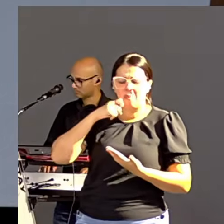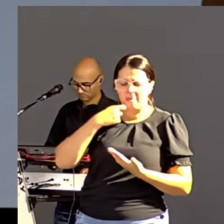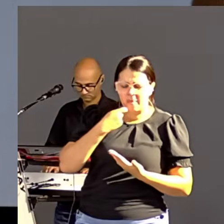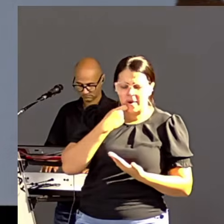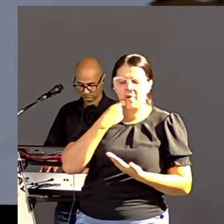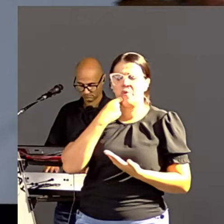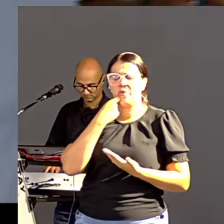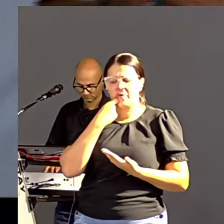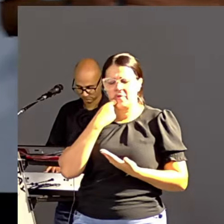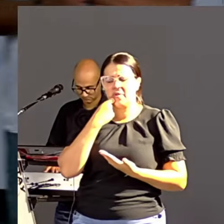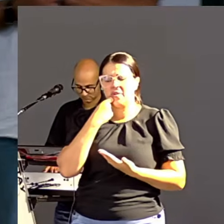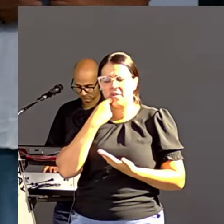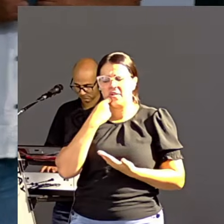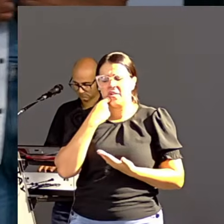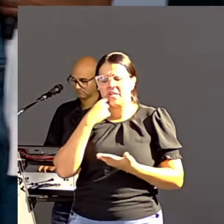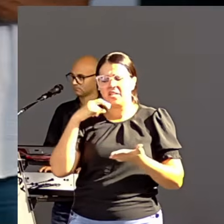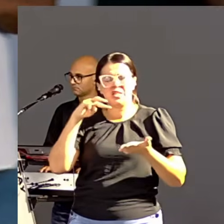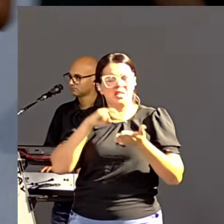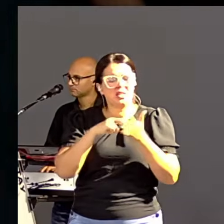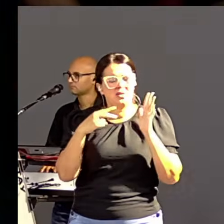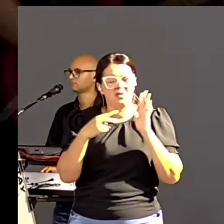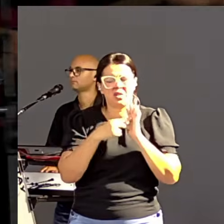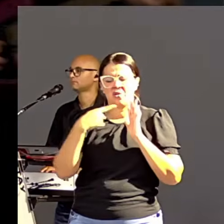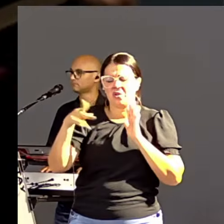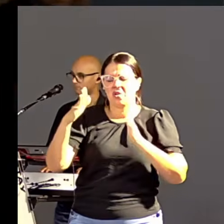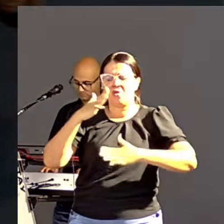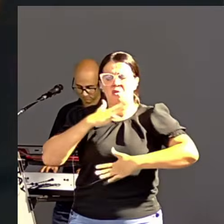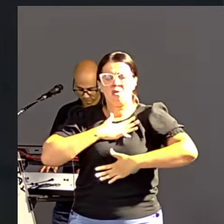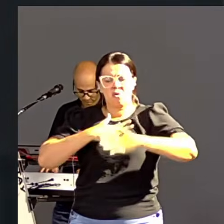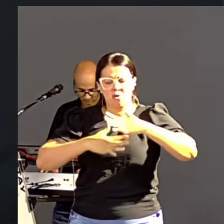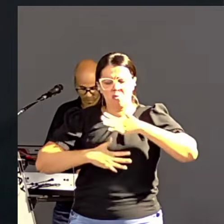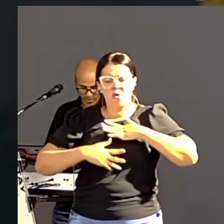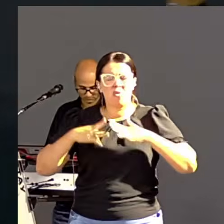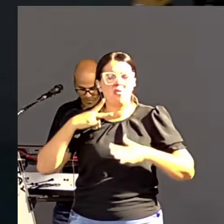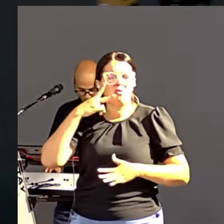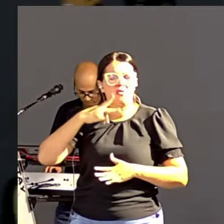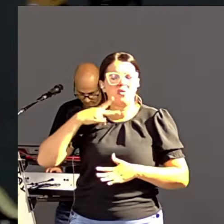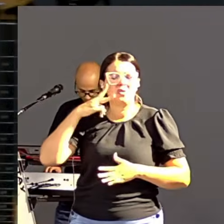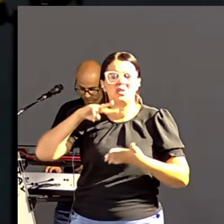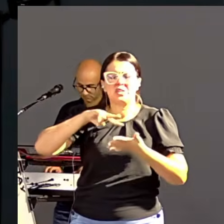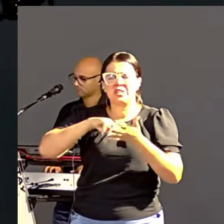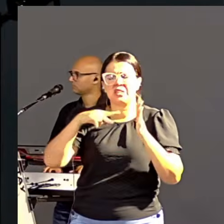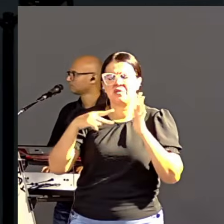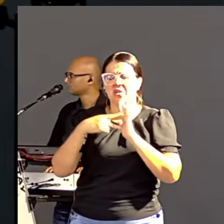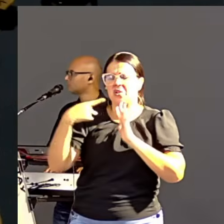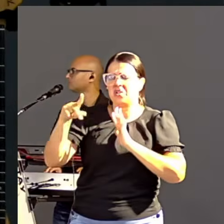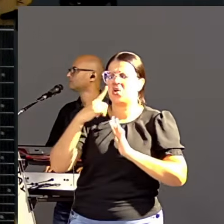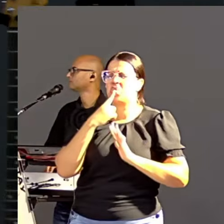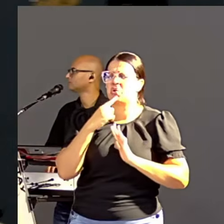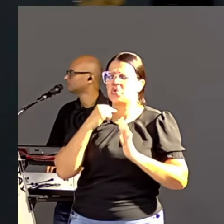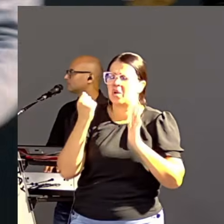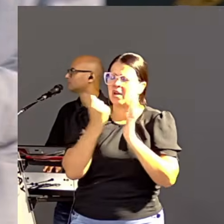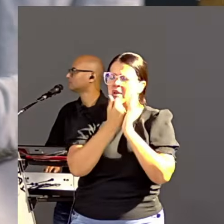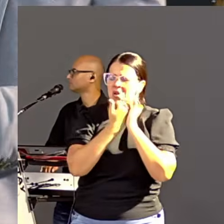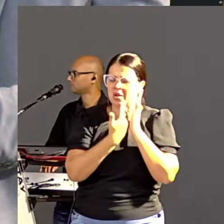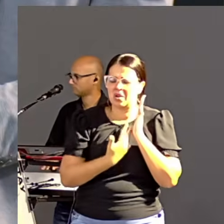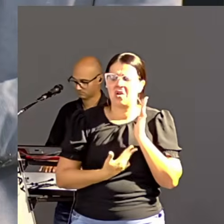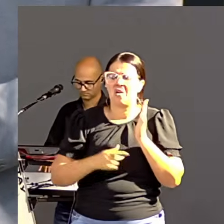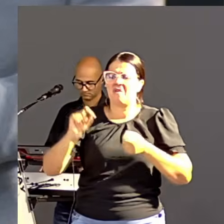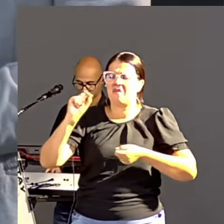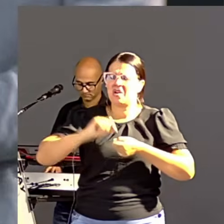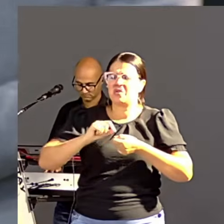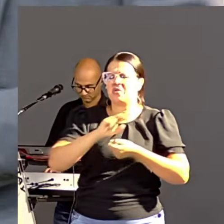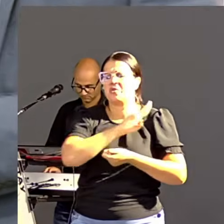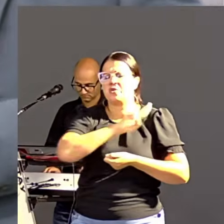o pão, meu Deus, que simboliza o teu corpo, o vinho que simboliza o teu sangue. Faço isso em nome